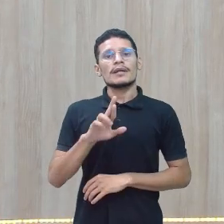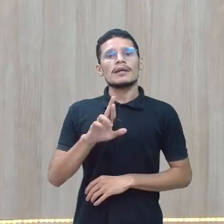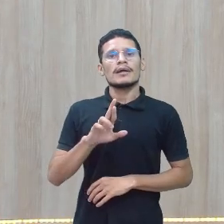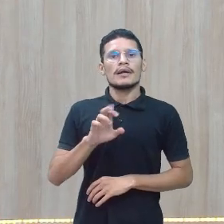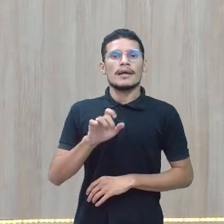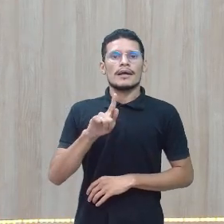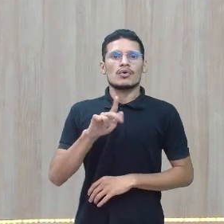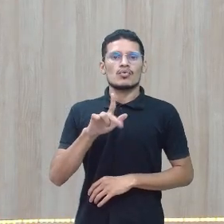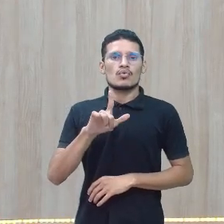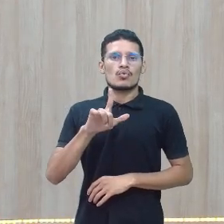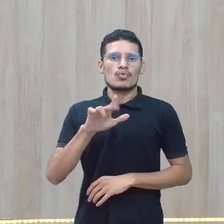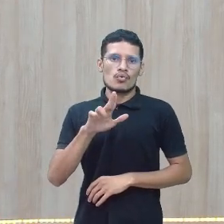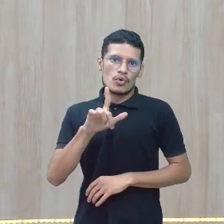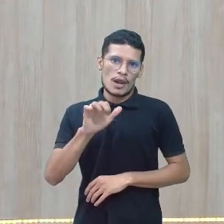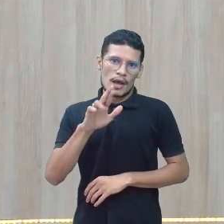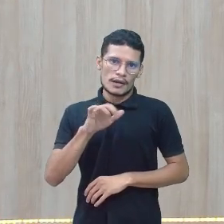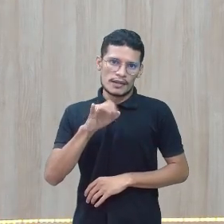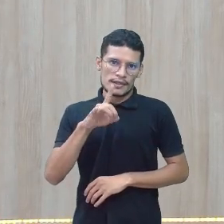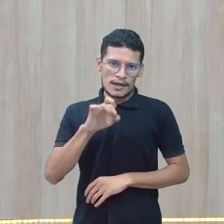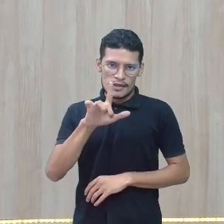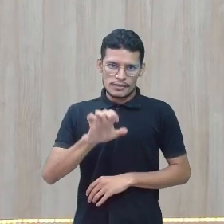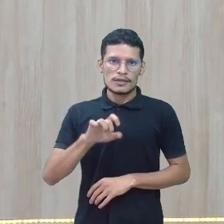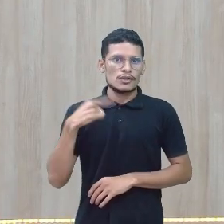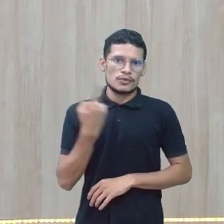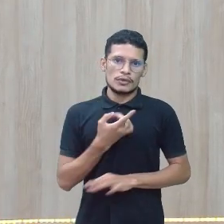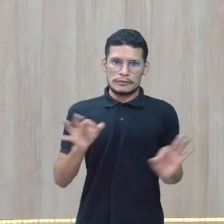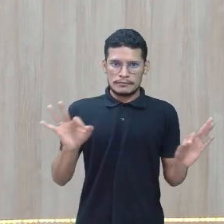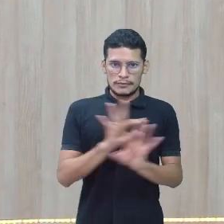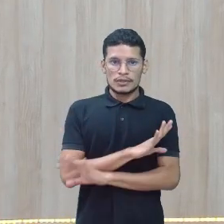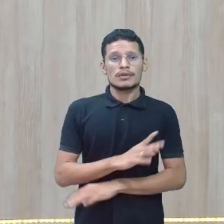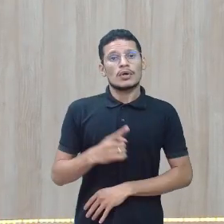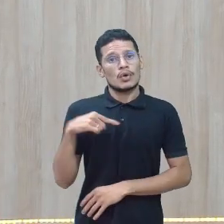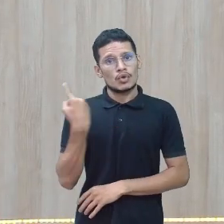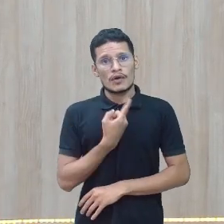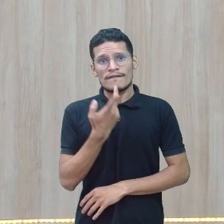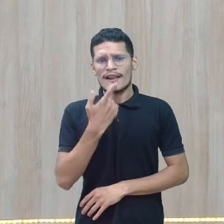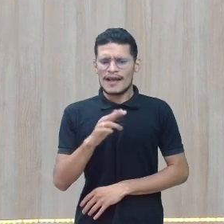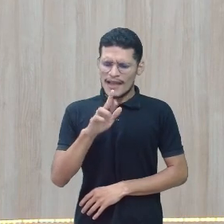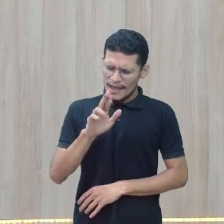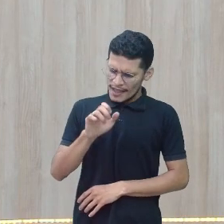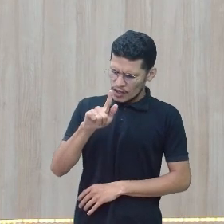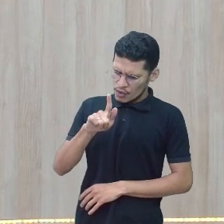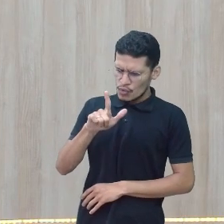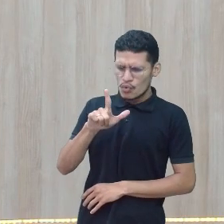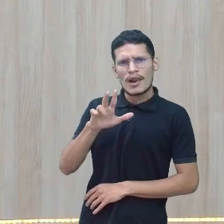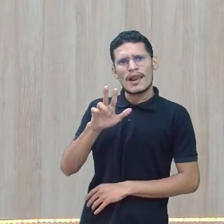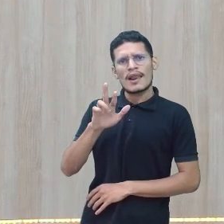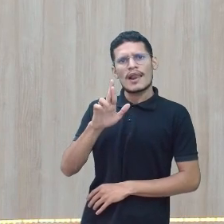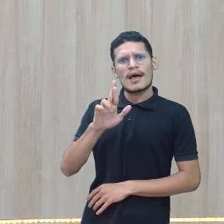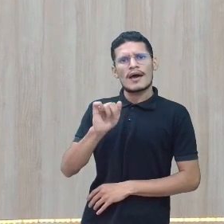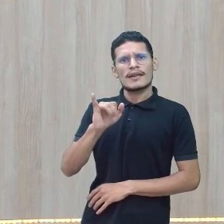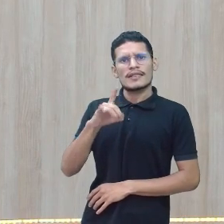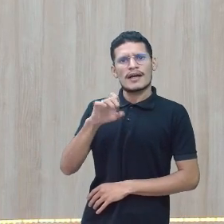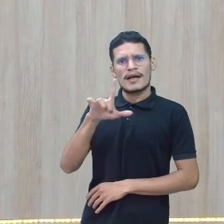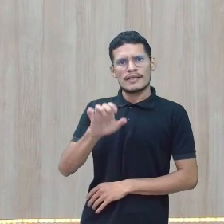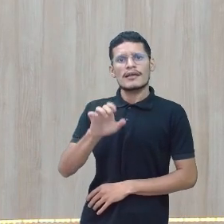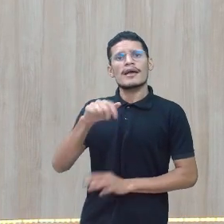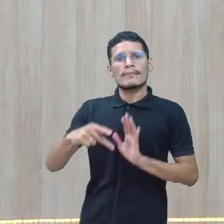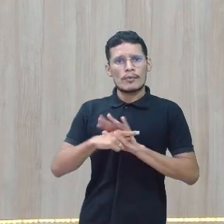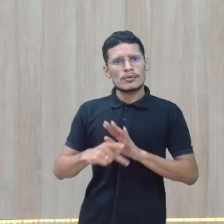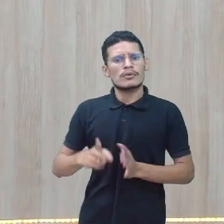E a ideia de regularidade para a gente finalizar, pessoal. Quando a gente fala nessa palavra regularidade, a gente tem a noção de uma coisa que